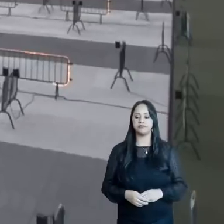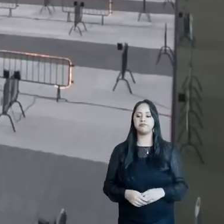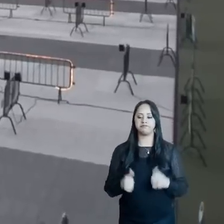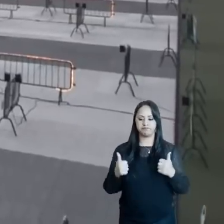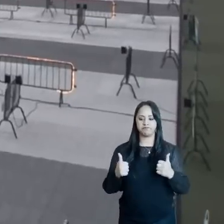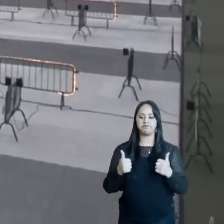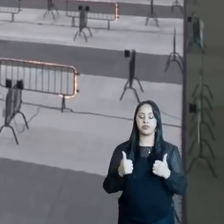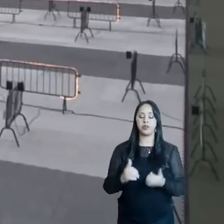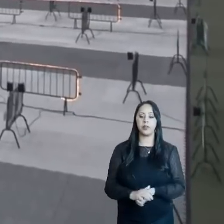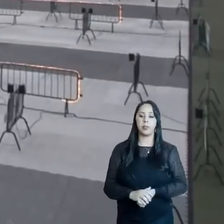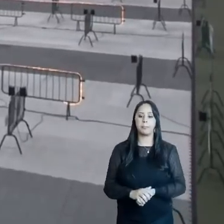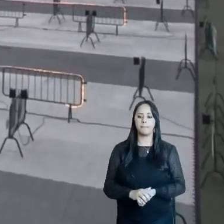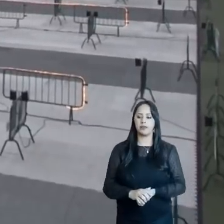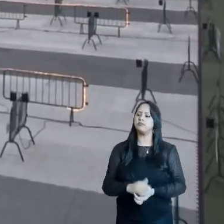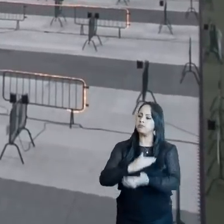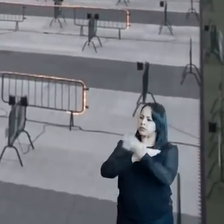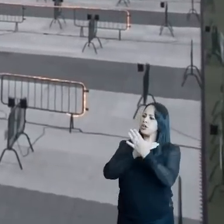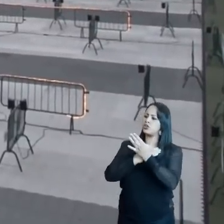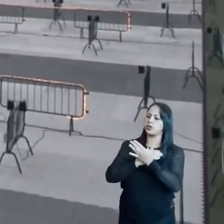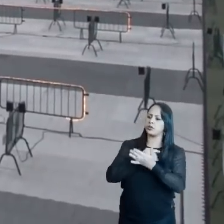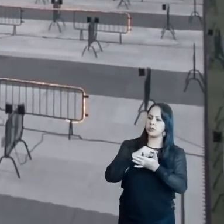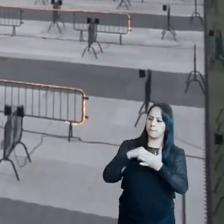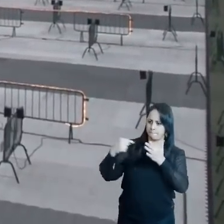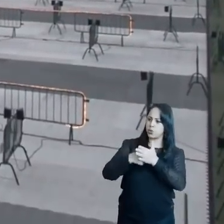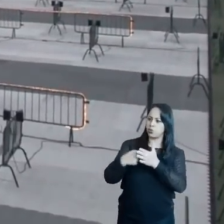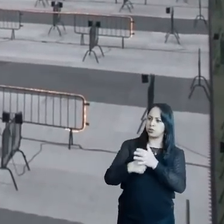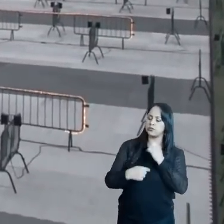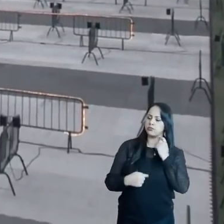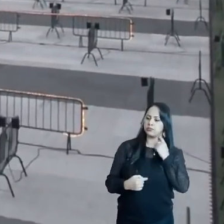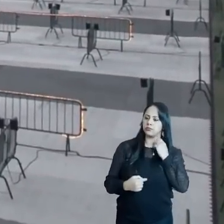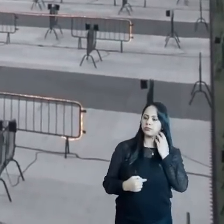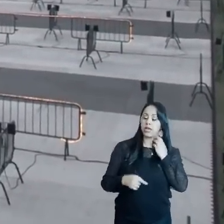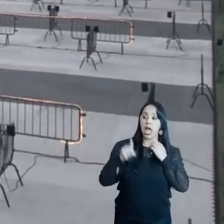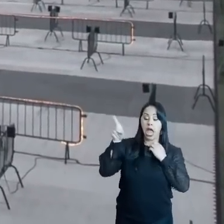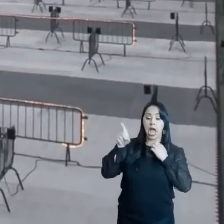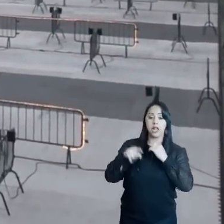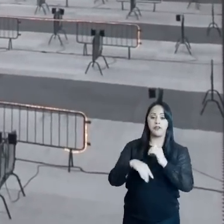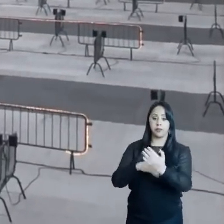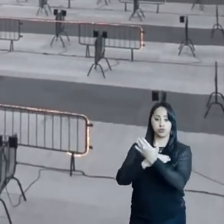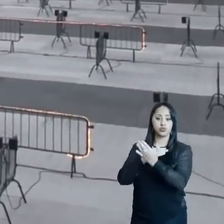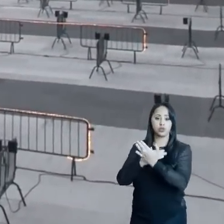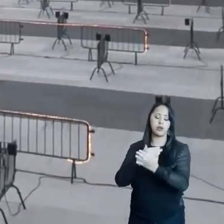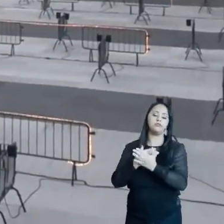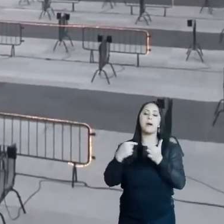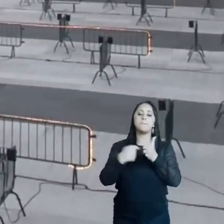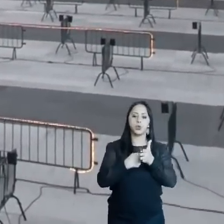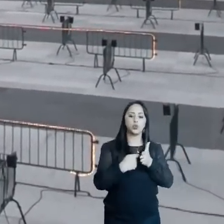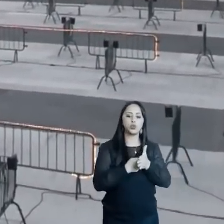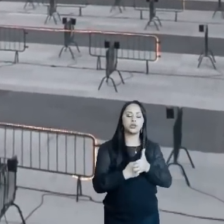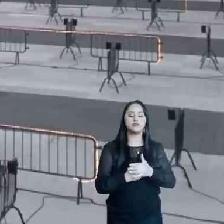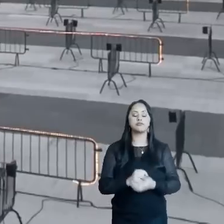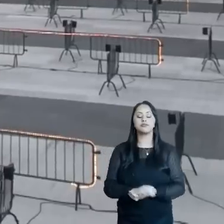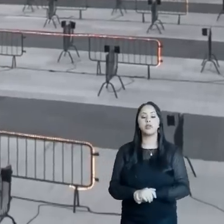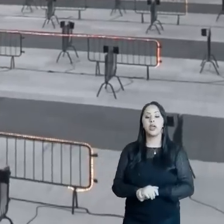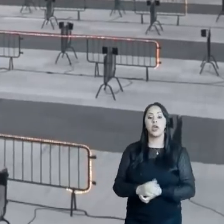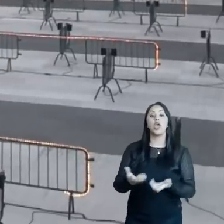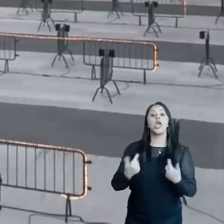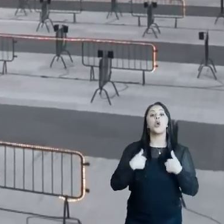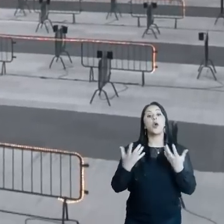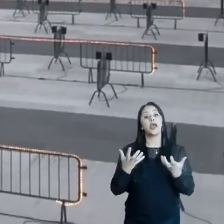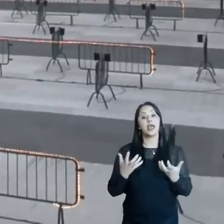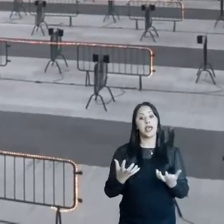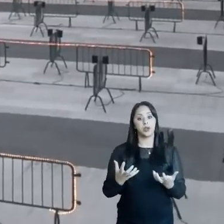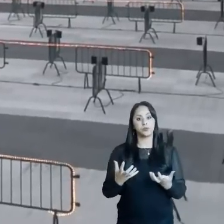Show. Vai selecionar o Pedro, você podia me ajudar com as perguntas ali? O Pedro vai me ajudar com as perguntas? E é o seguinte, eu